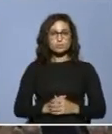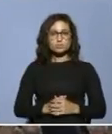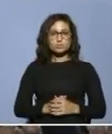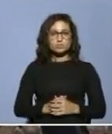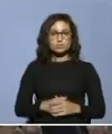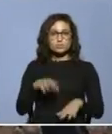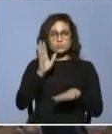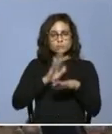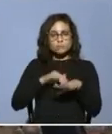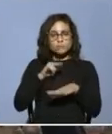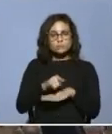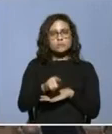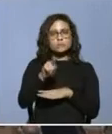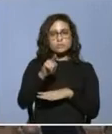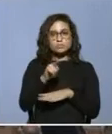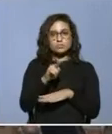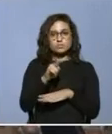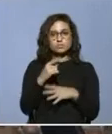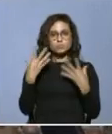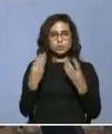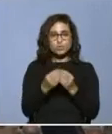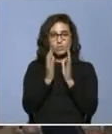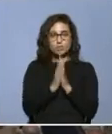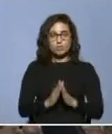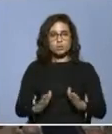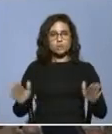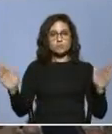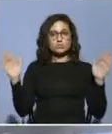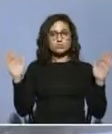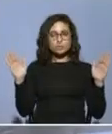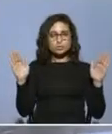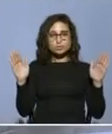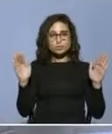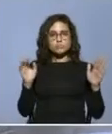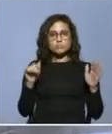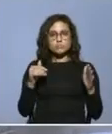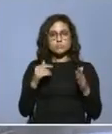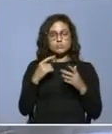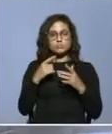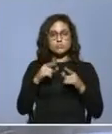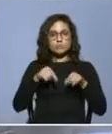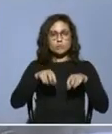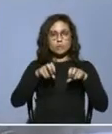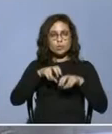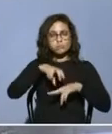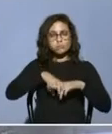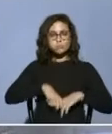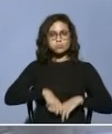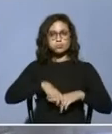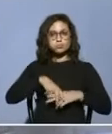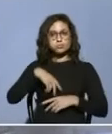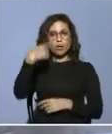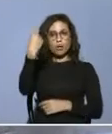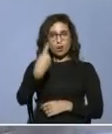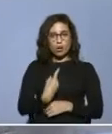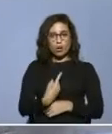Por isso, com os anjos e os arcanjos, com os tronos e dominações e